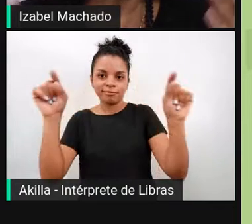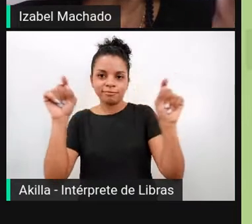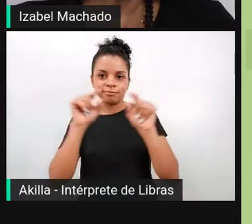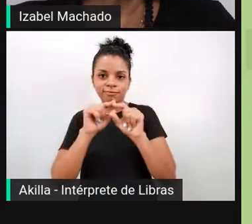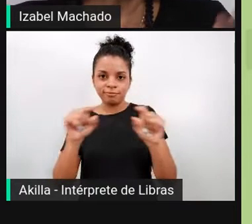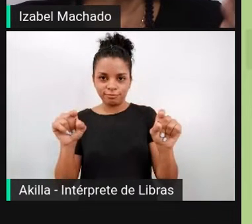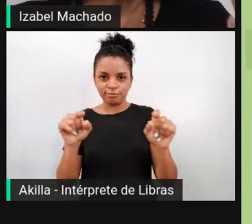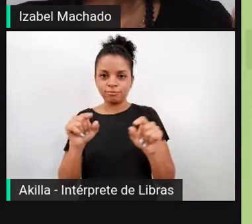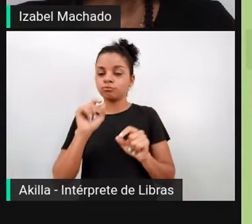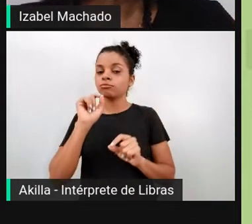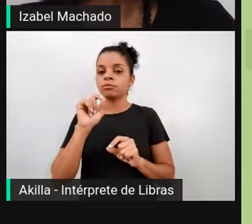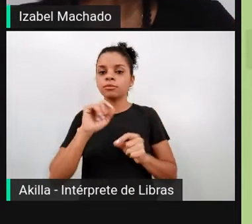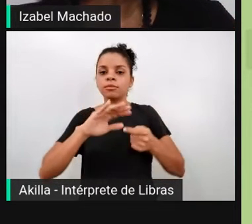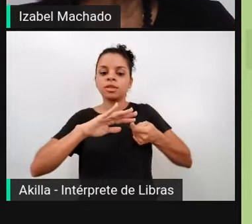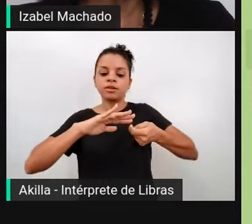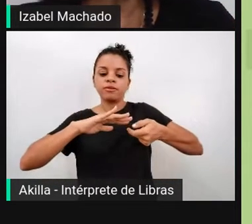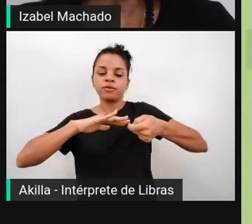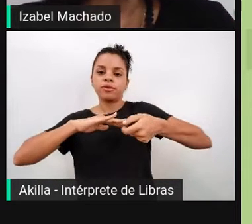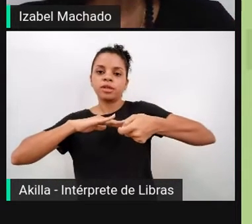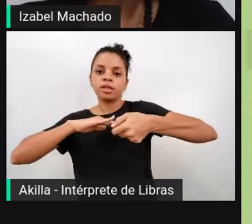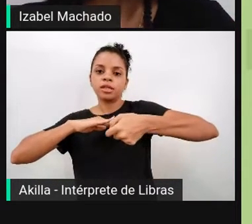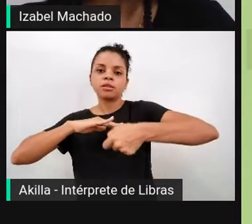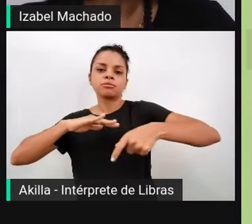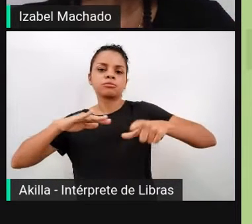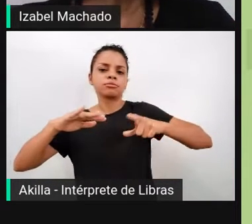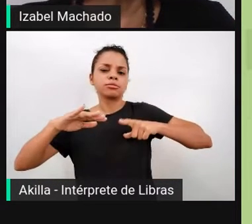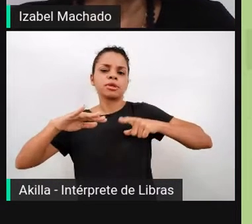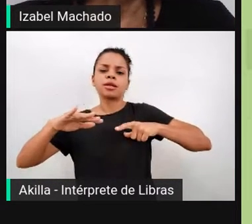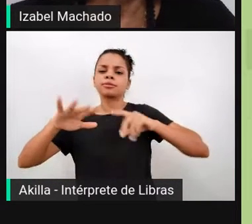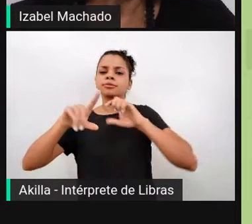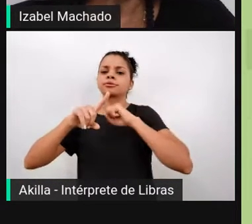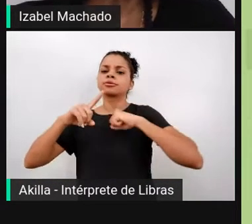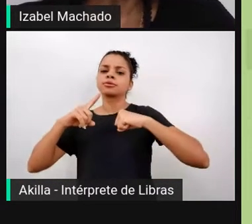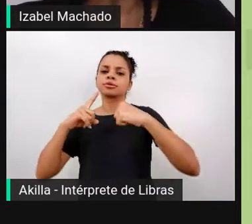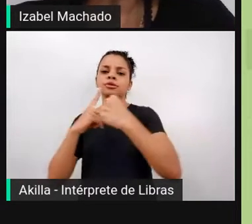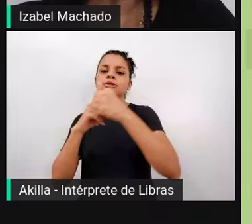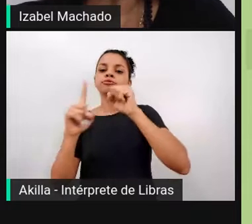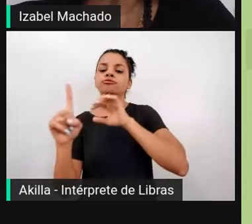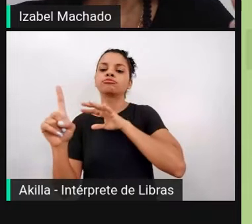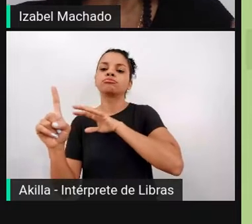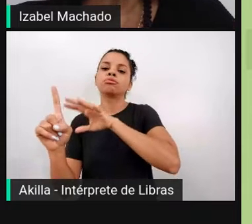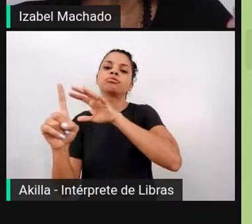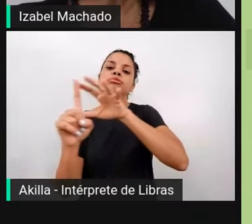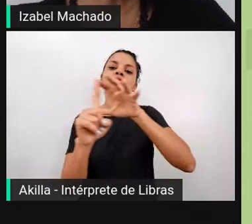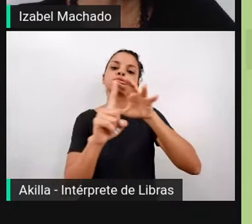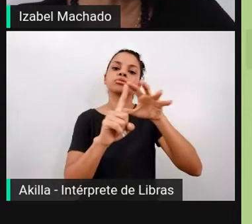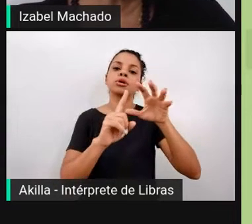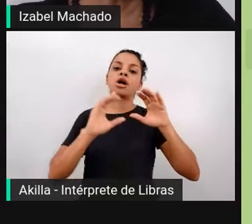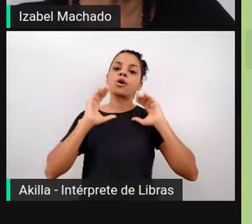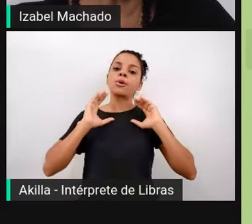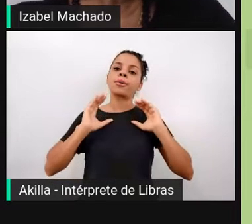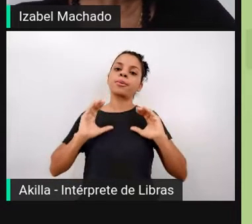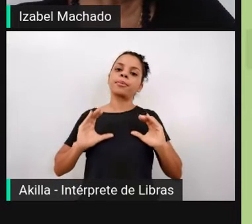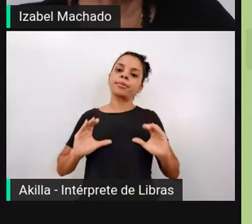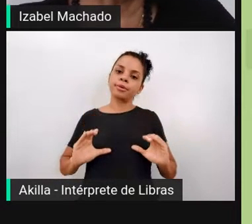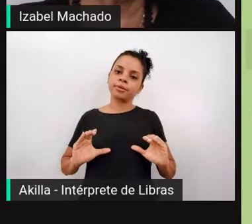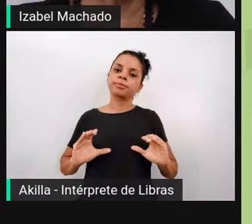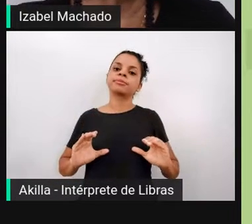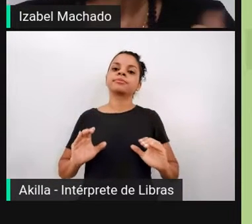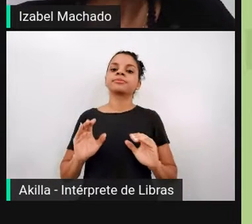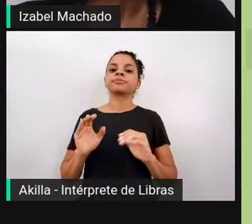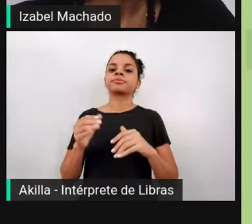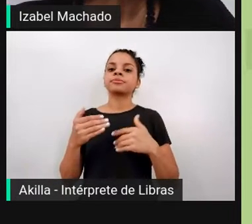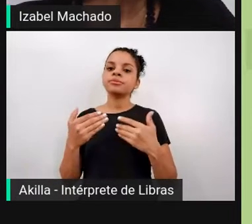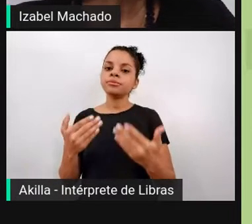são um fenômeno que permeia toda a sociedade e influenciam comportamentos. Portanto, demandam diferentes tipos de